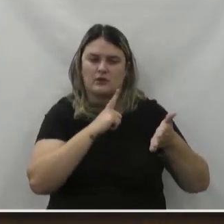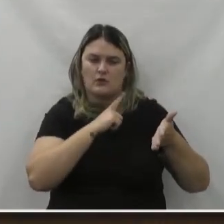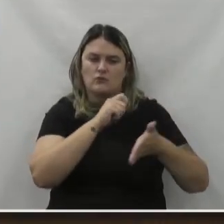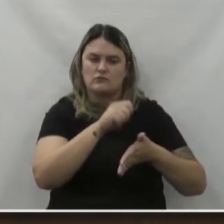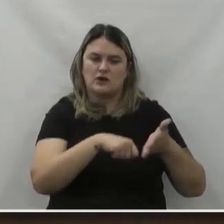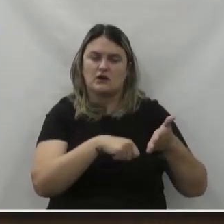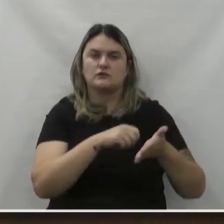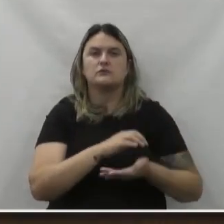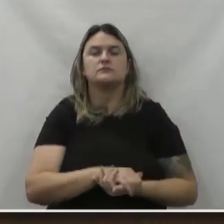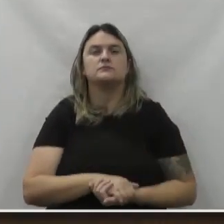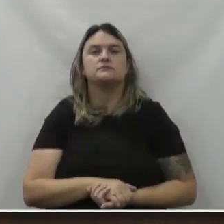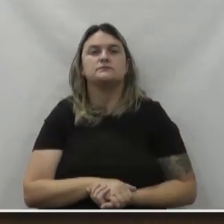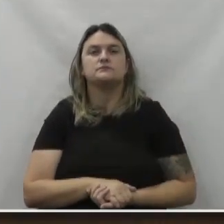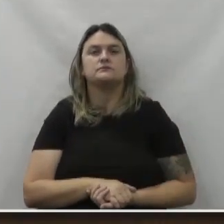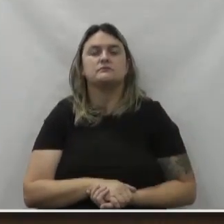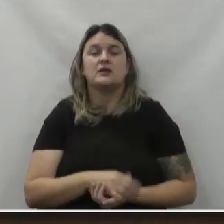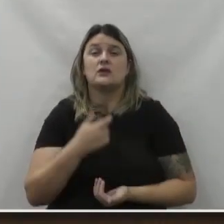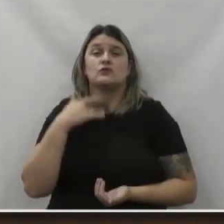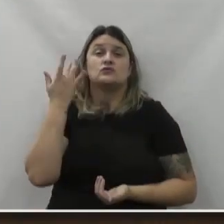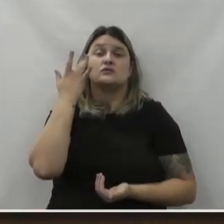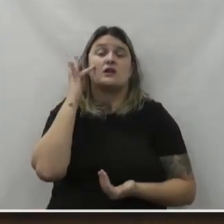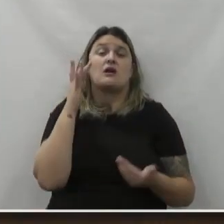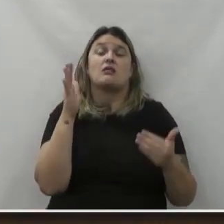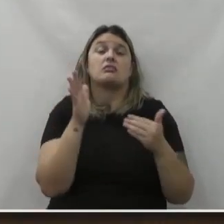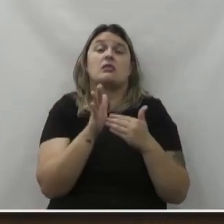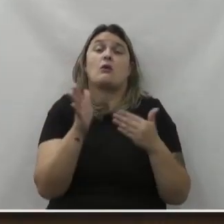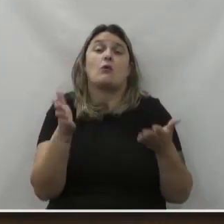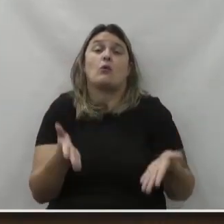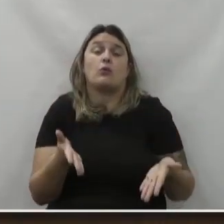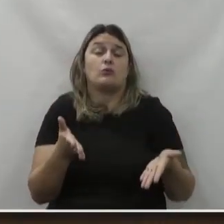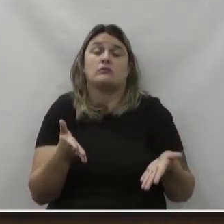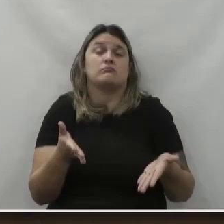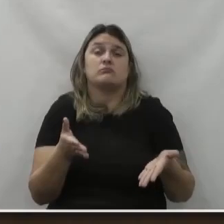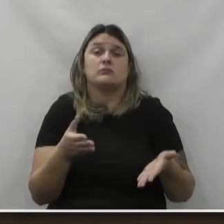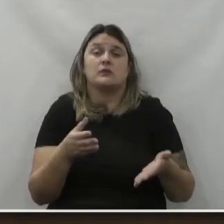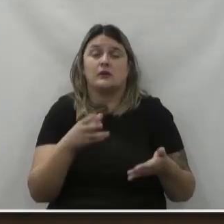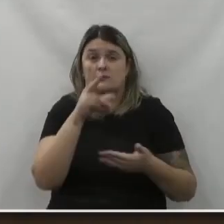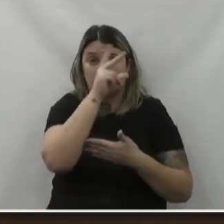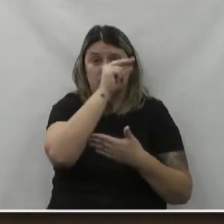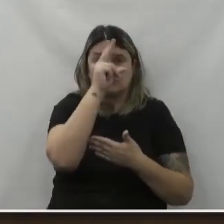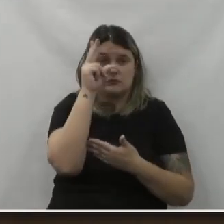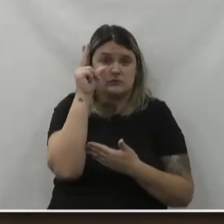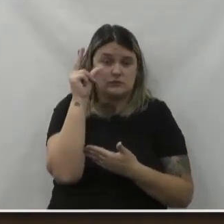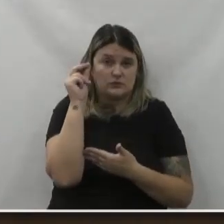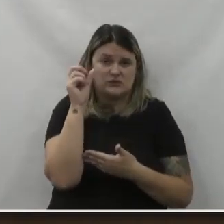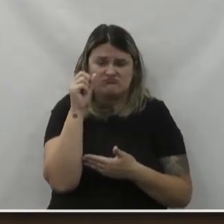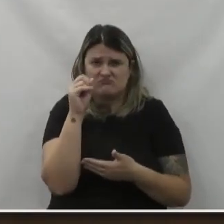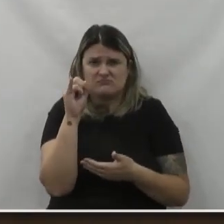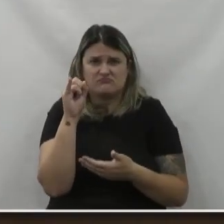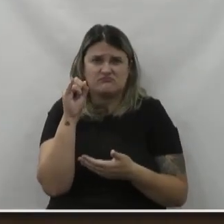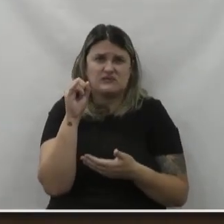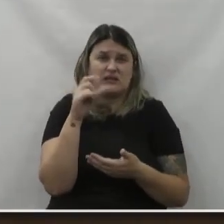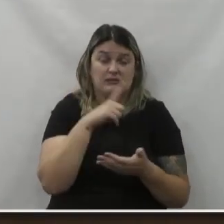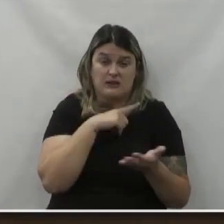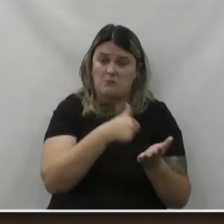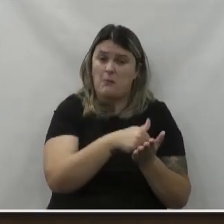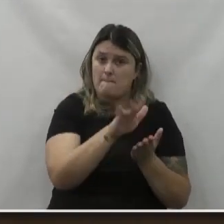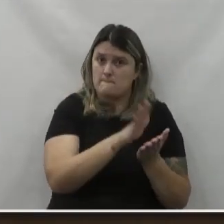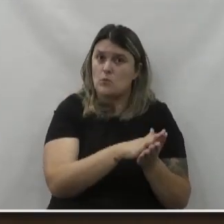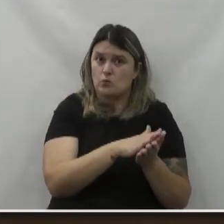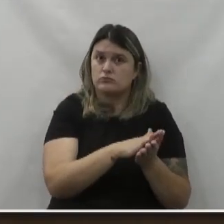brigando judicialmente. Eu não sei até que ponto que o executivo... Se sabe que tem uma multa grande,